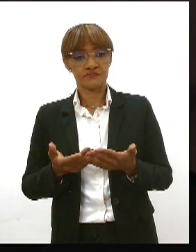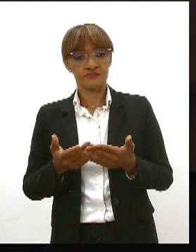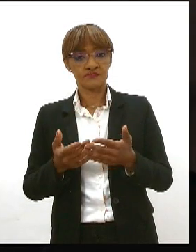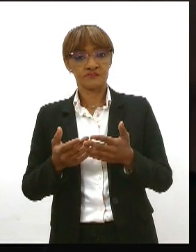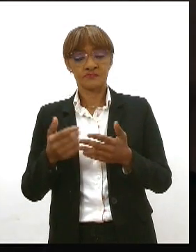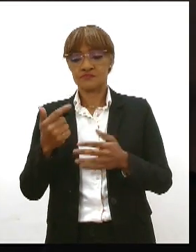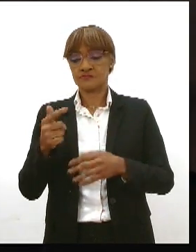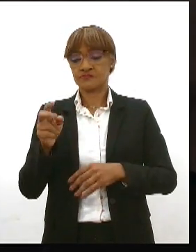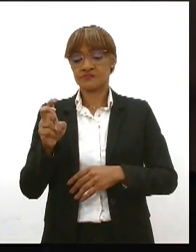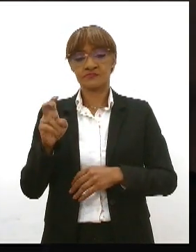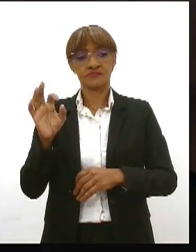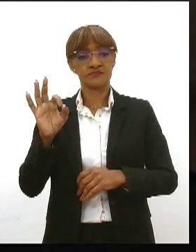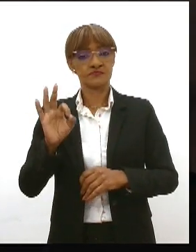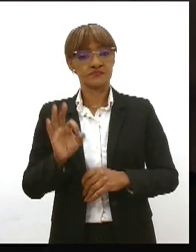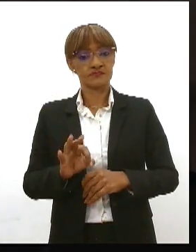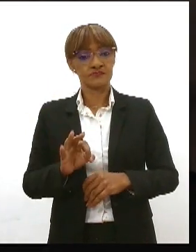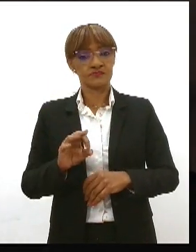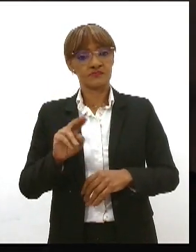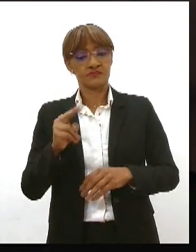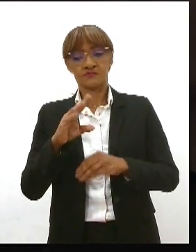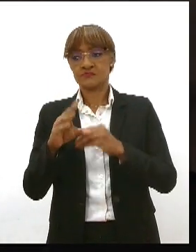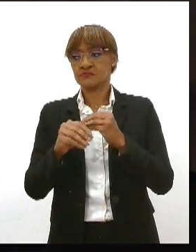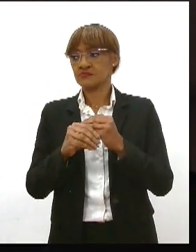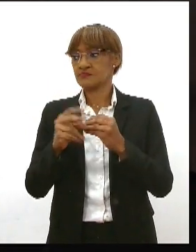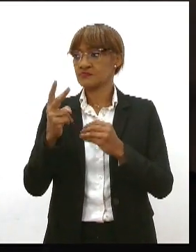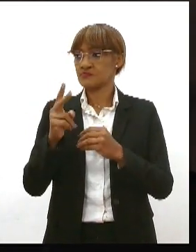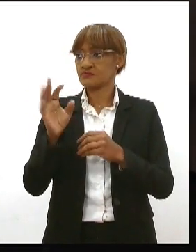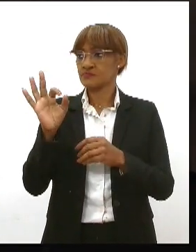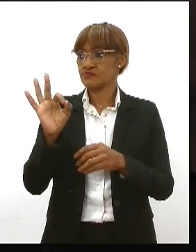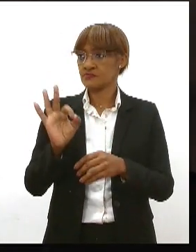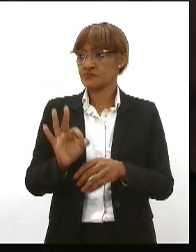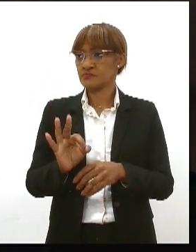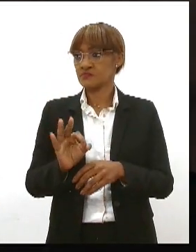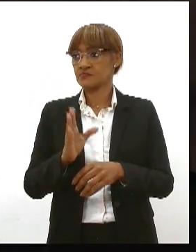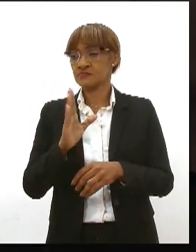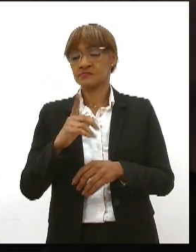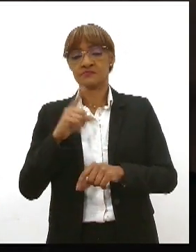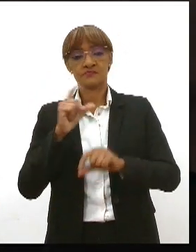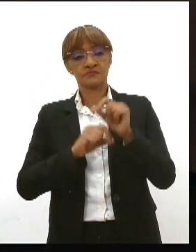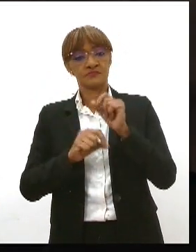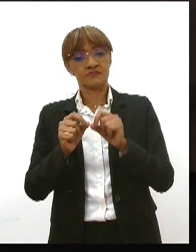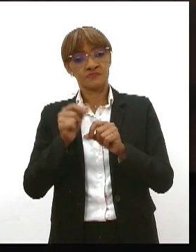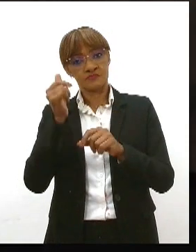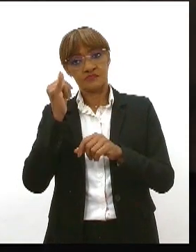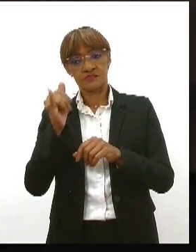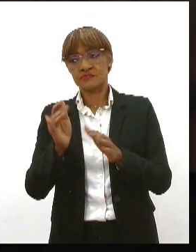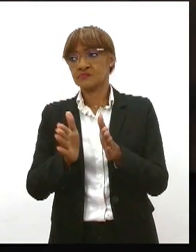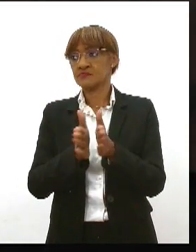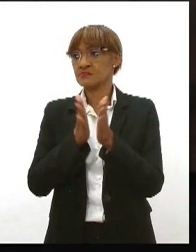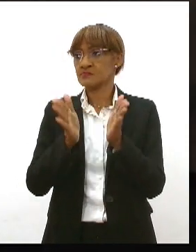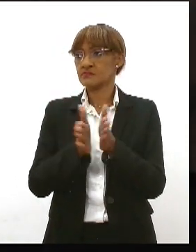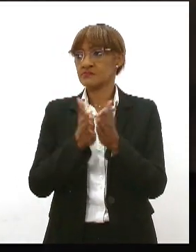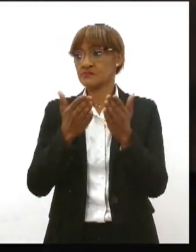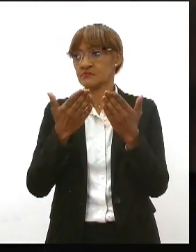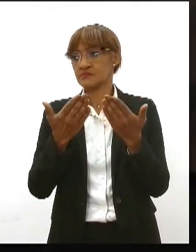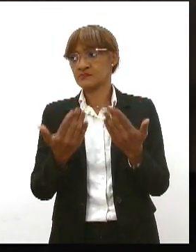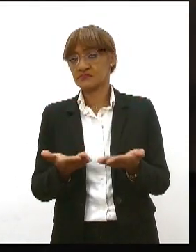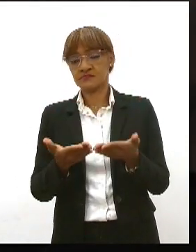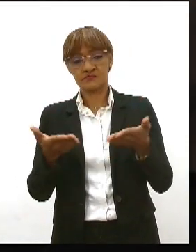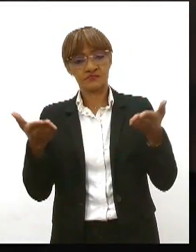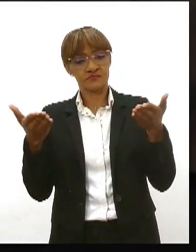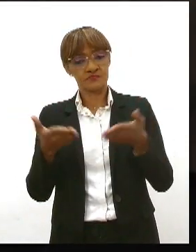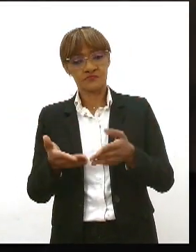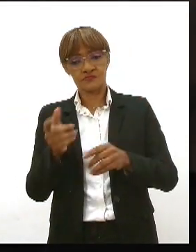25%, mais 2% de fundo de combate à pobreza, daria 27%, né? E essa alíquota caiu,